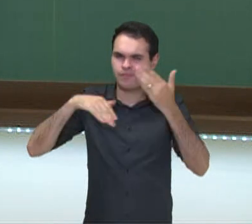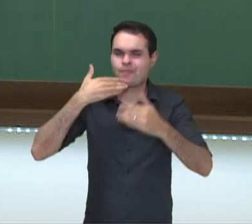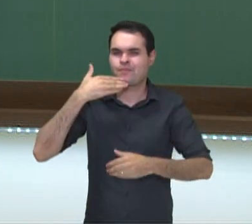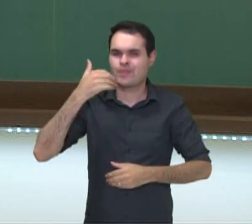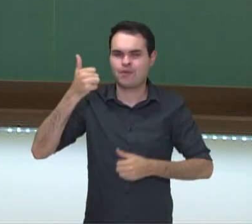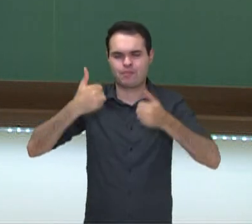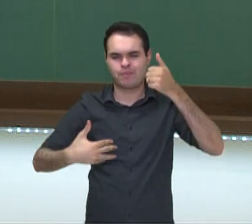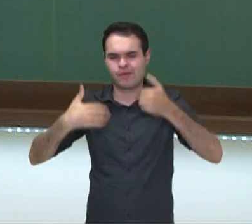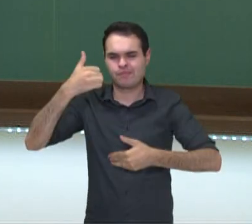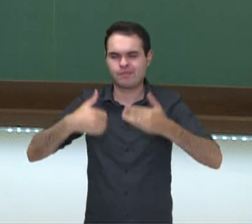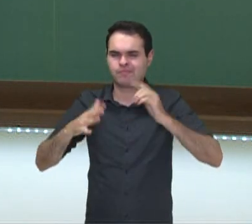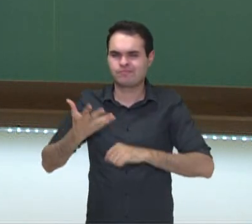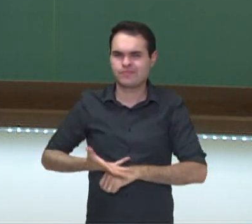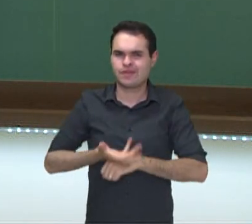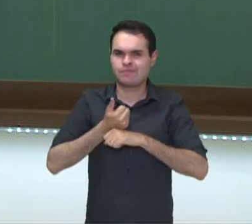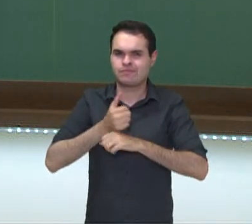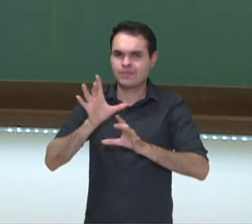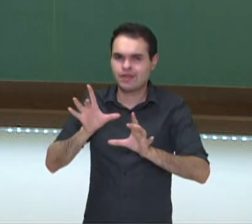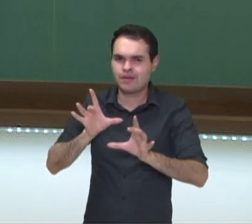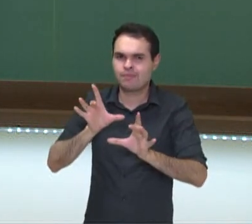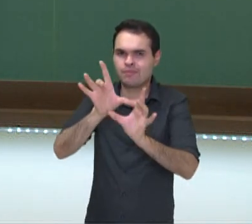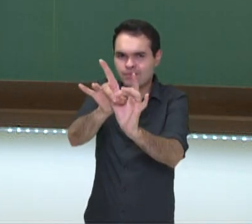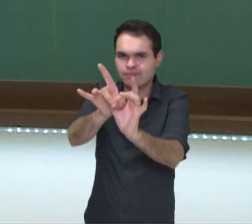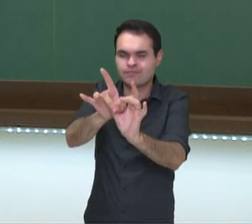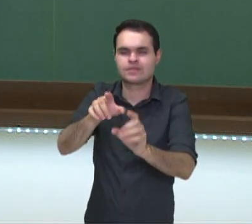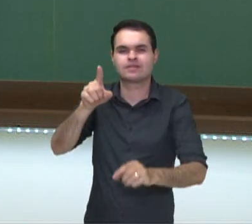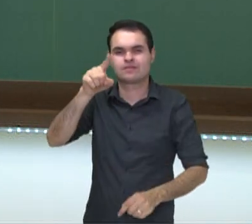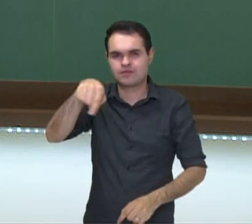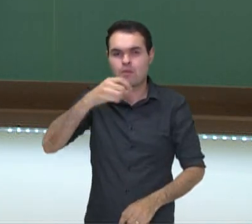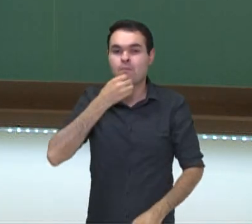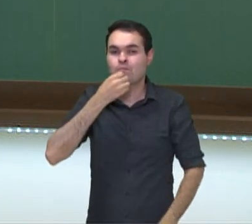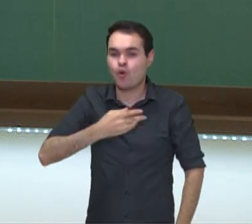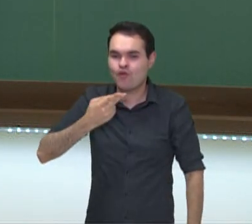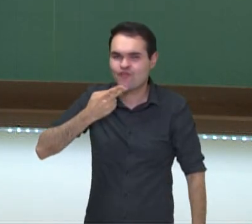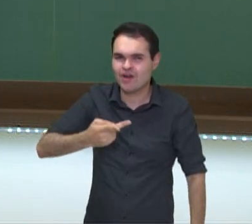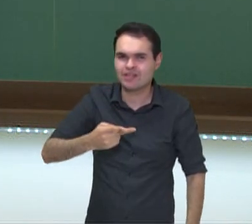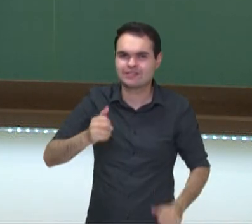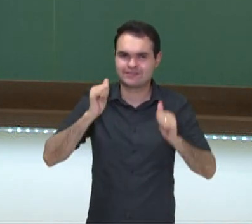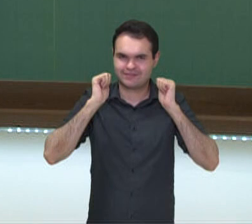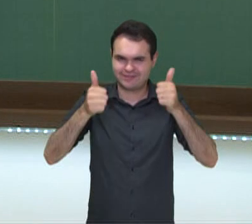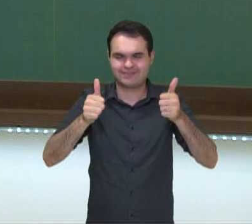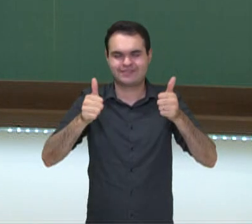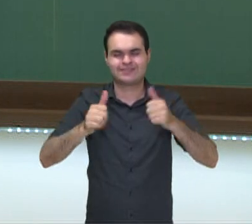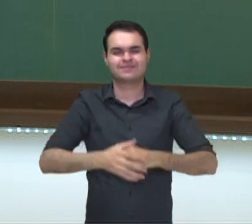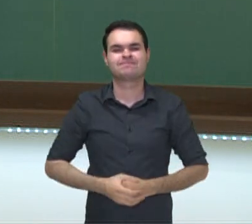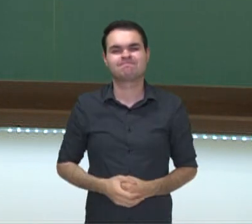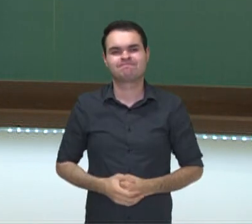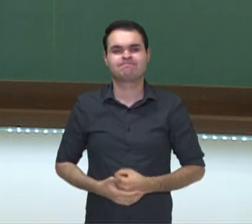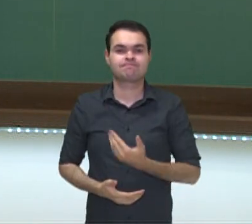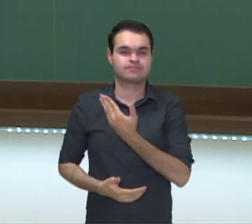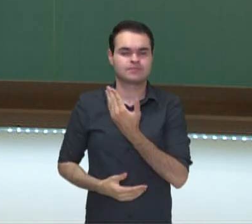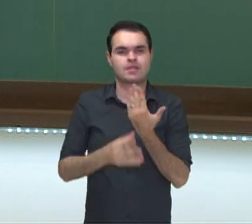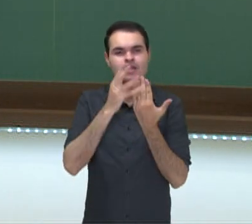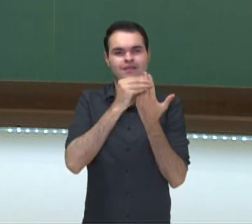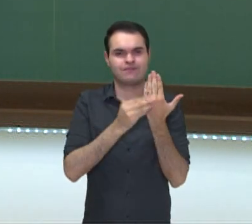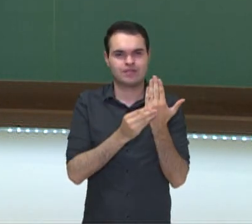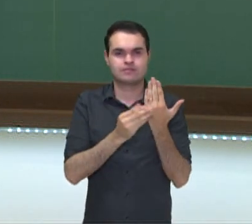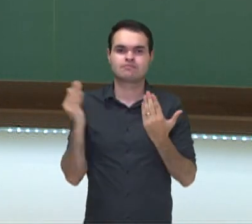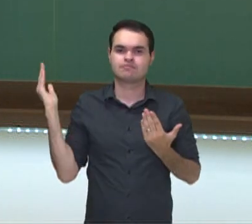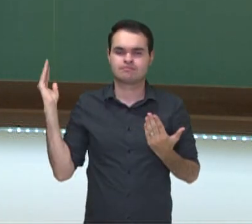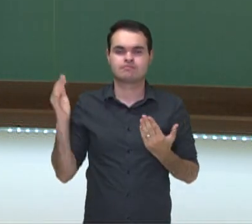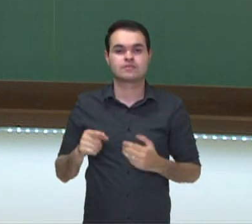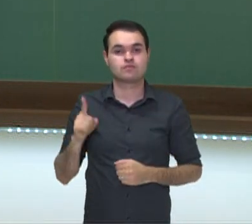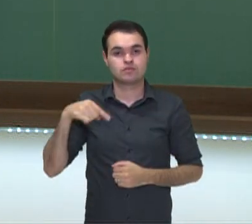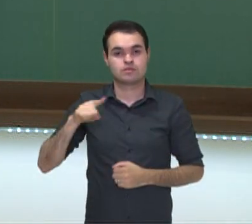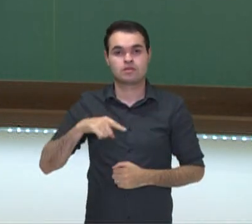melhor essa habilidade da boa fala, do bem falar em público, certo? Temos aqui então algumas referências,